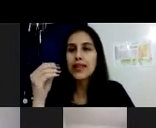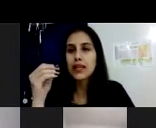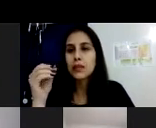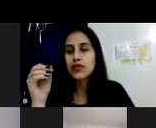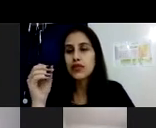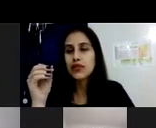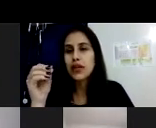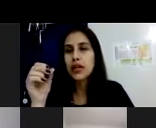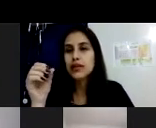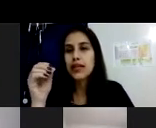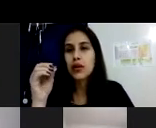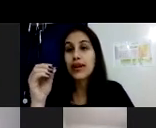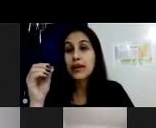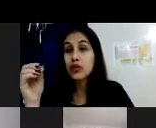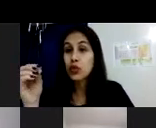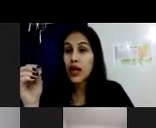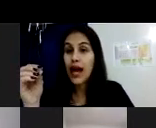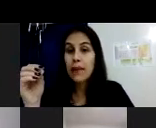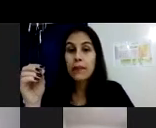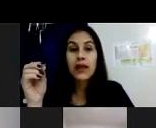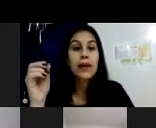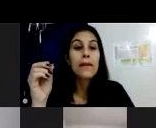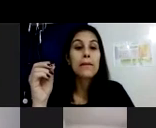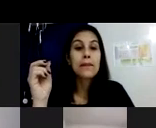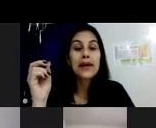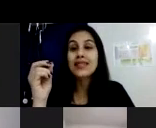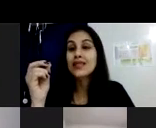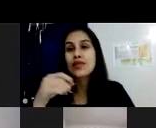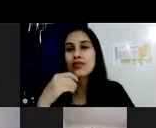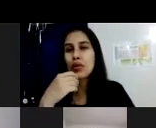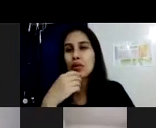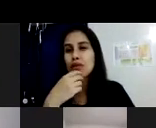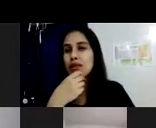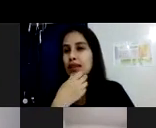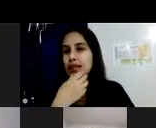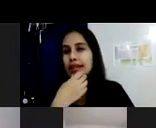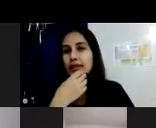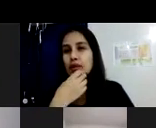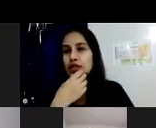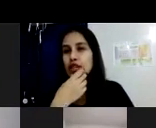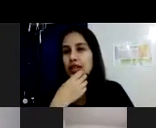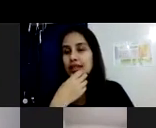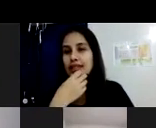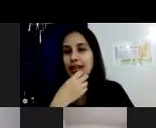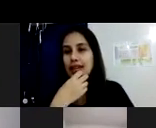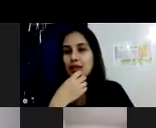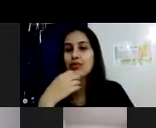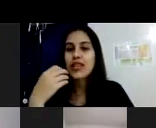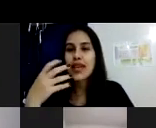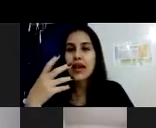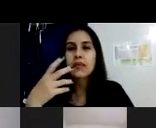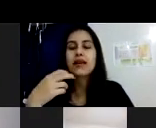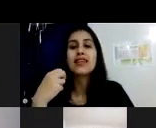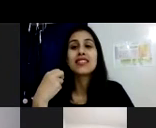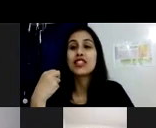igual a tampa de fogão, né, não vai machucar, mas não são todos que têm essa tecnologia, tá? Então